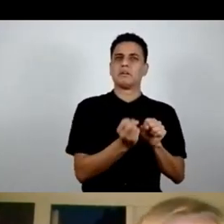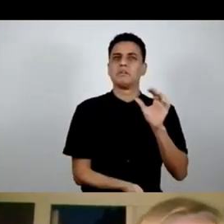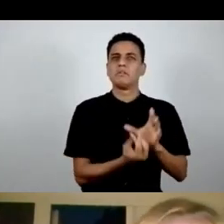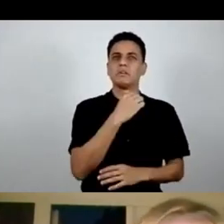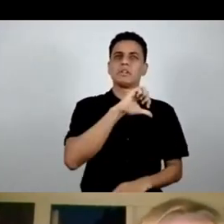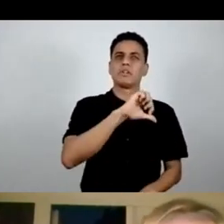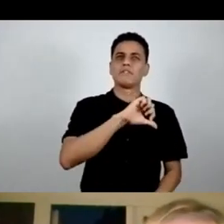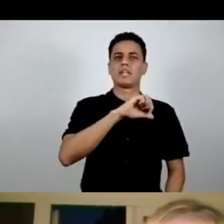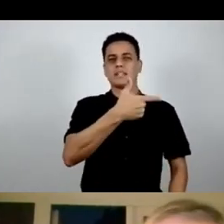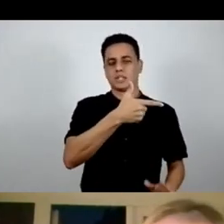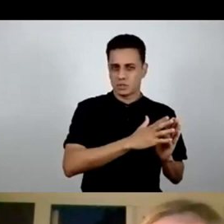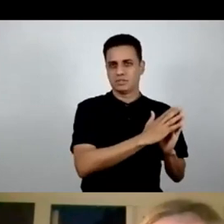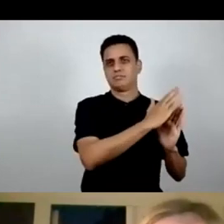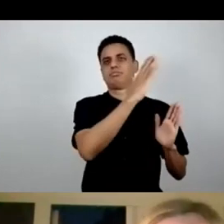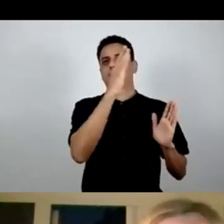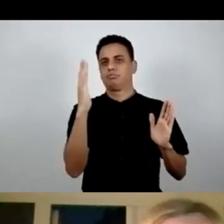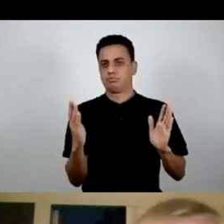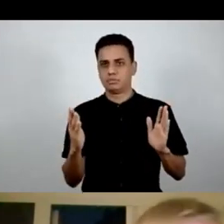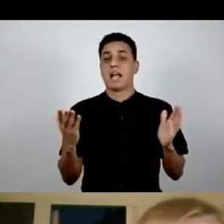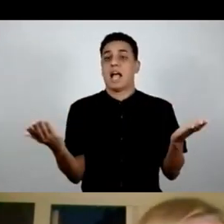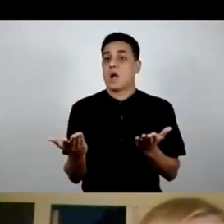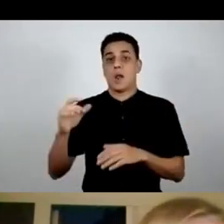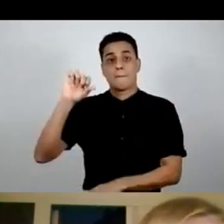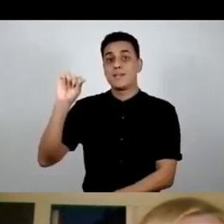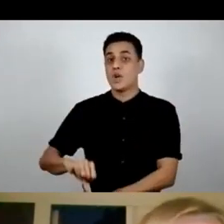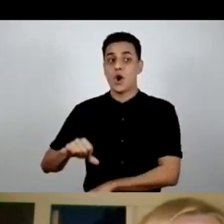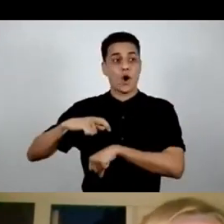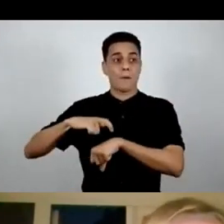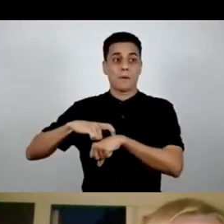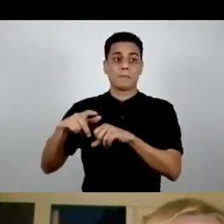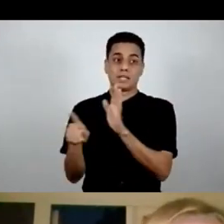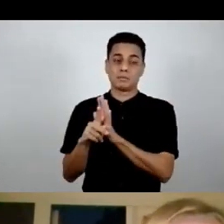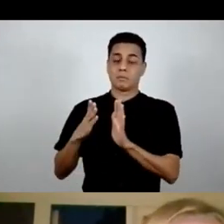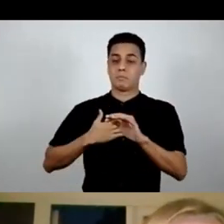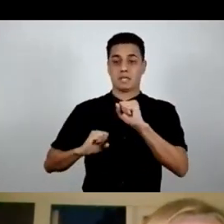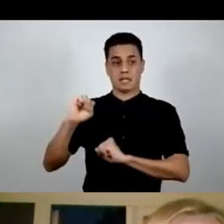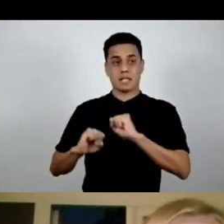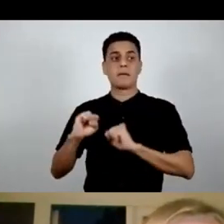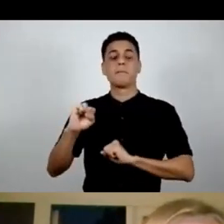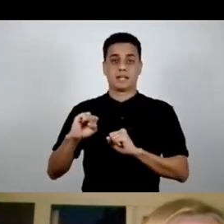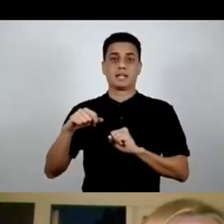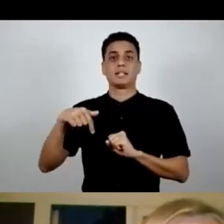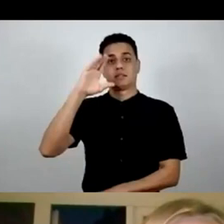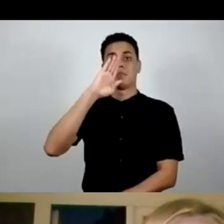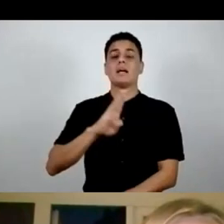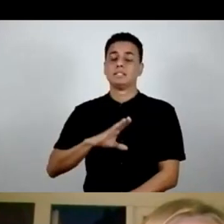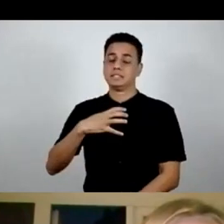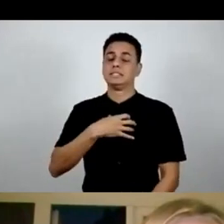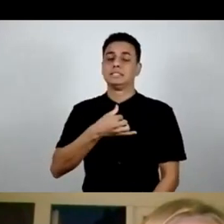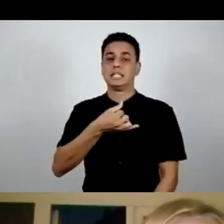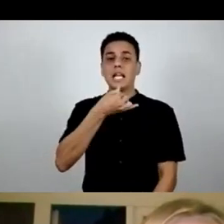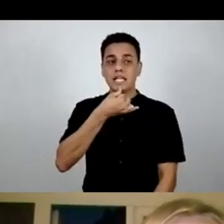92, né? Talvez esteja passando o pior momento da história dela hoje aqui no Brasil. E é muito triste você ver empresas